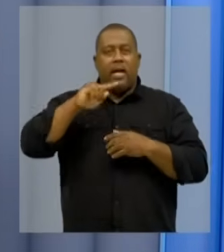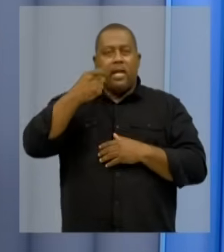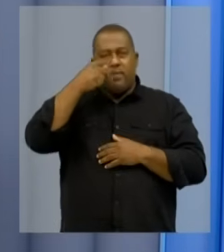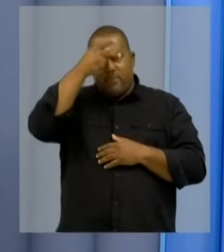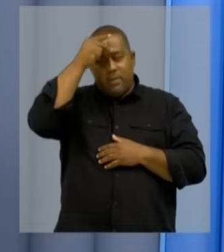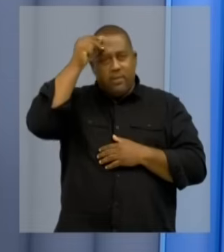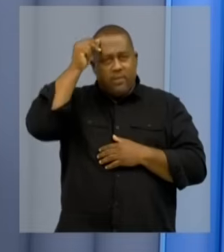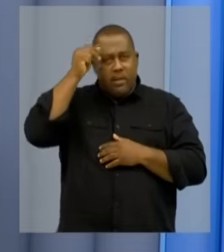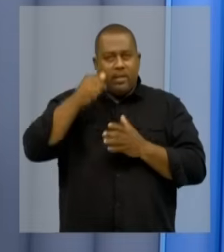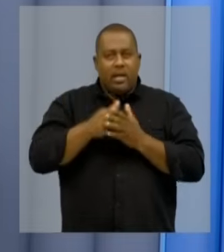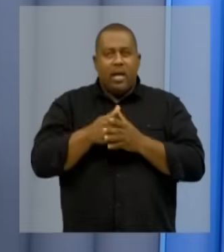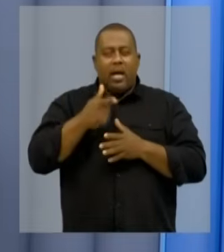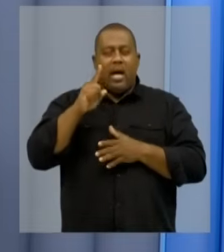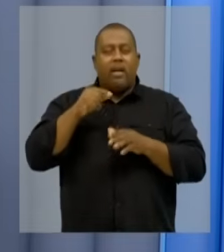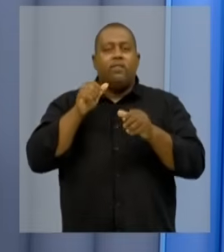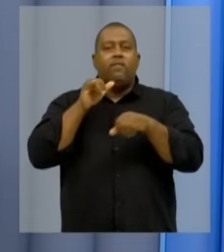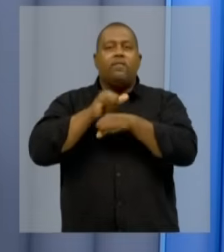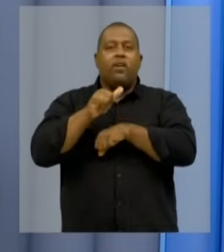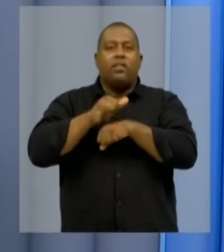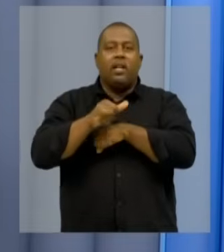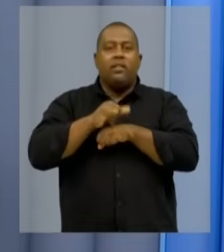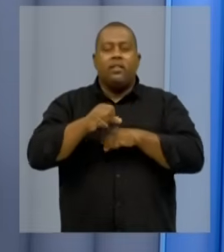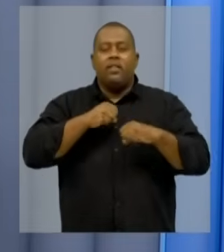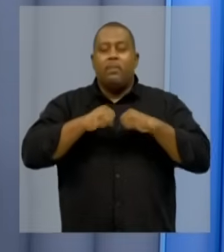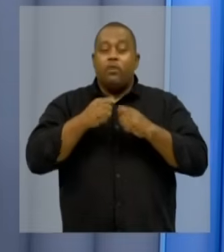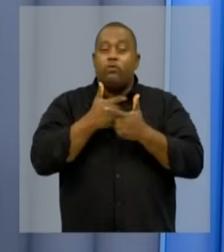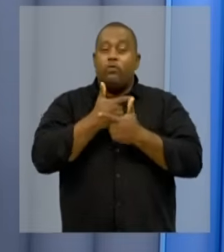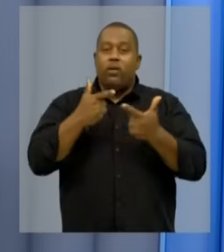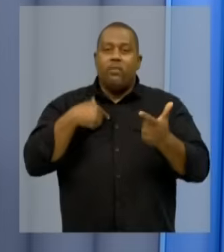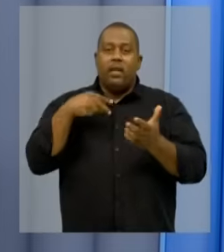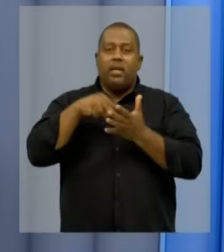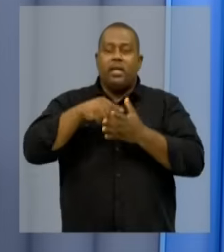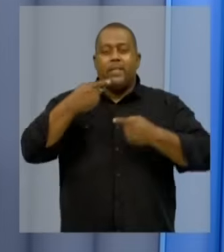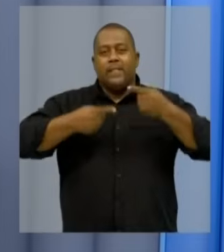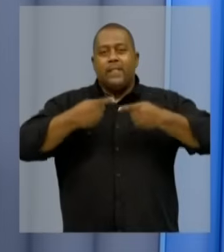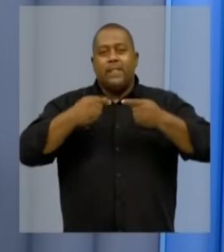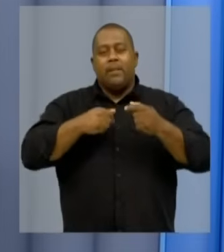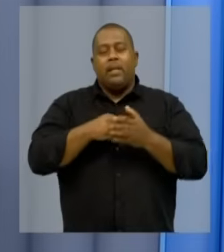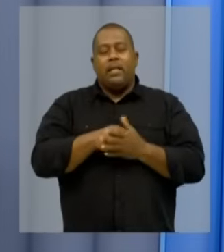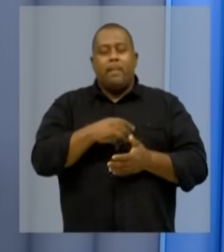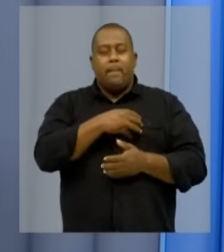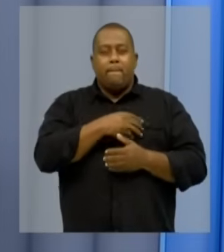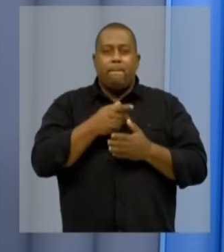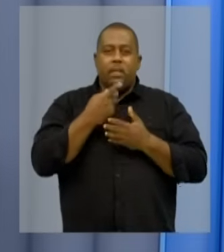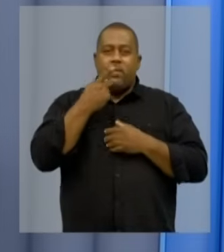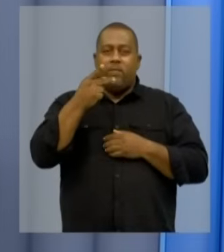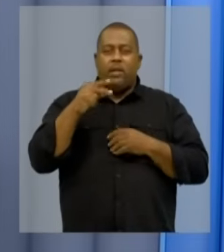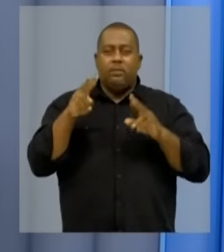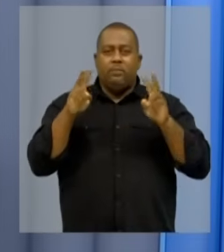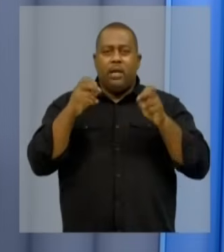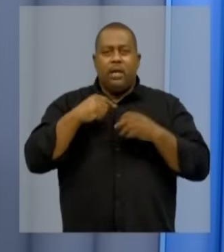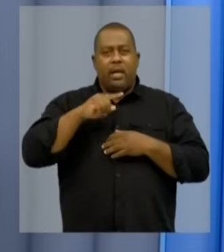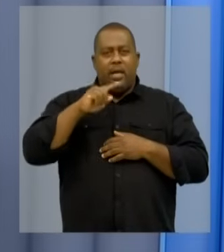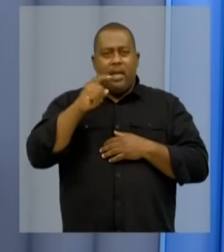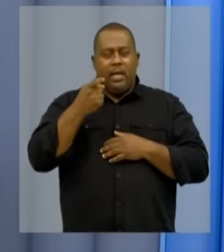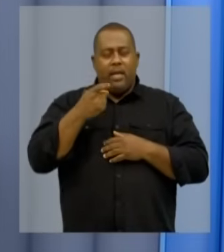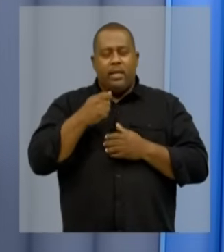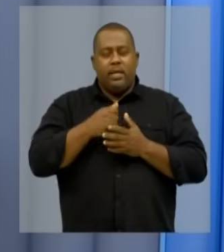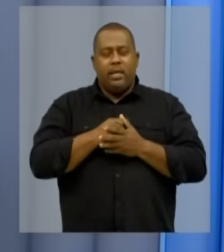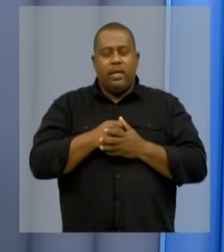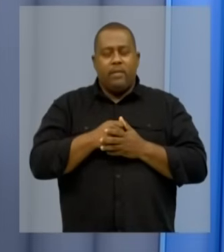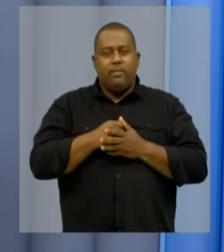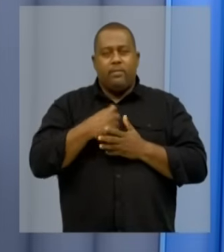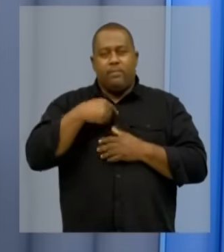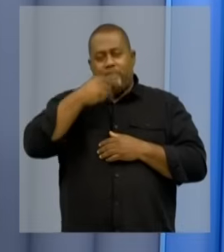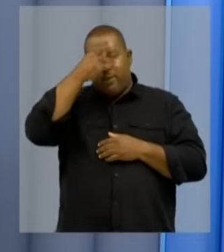vindo nos debates, agora veio, ainda bem, para a gente debater a Bahia, que quando você fala que governou